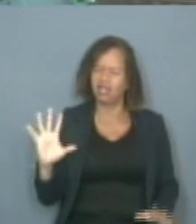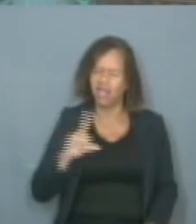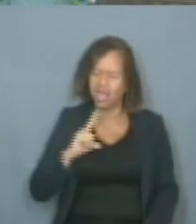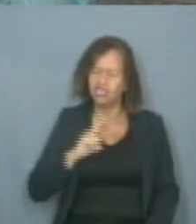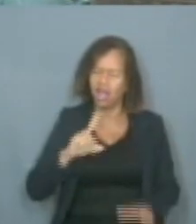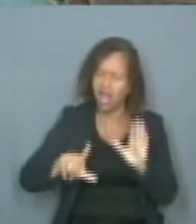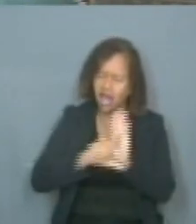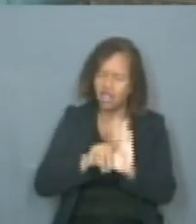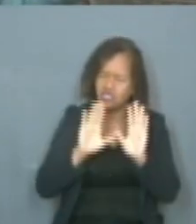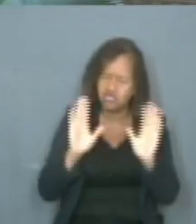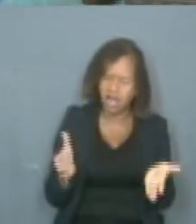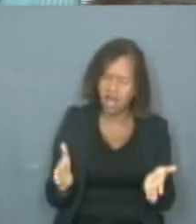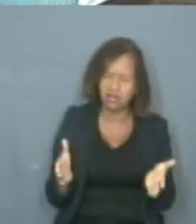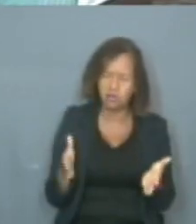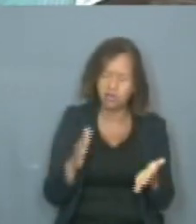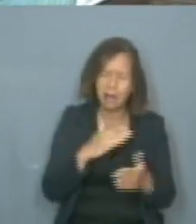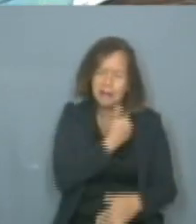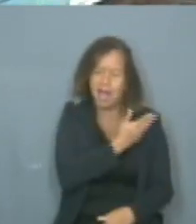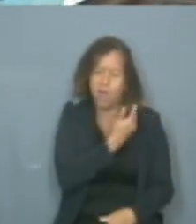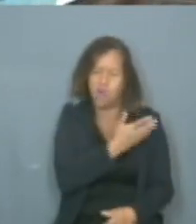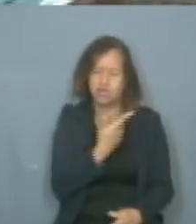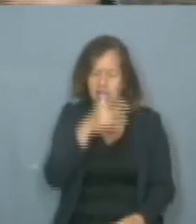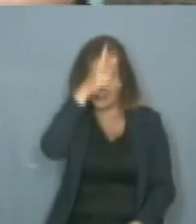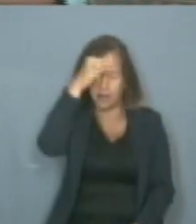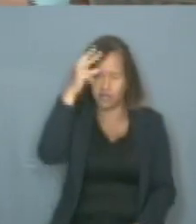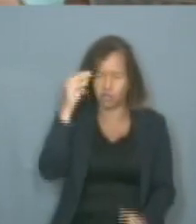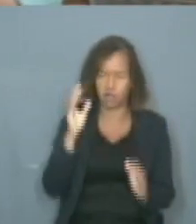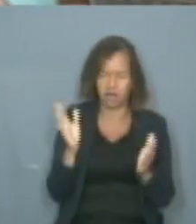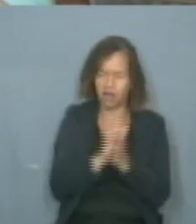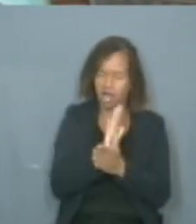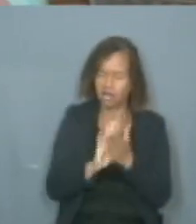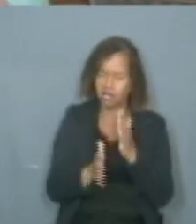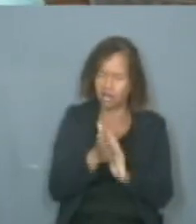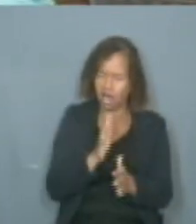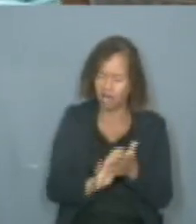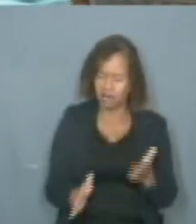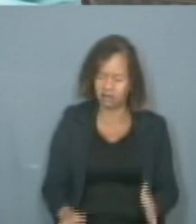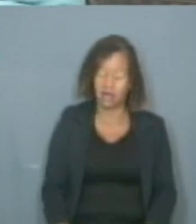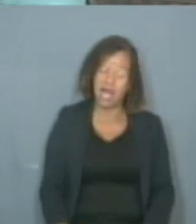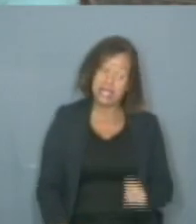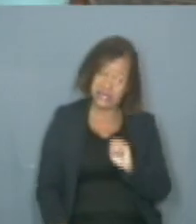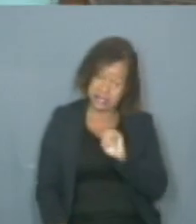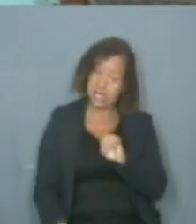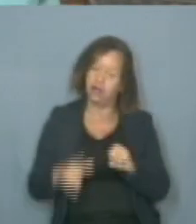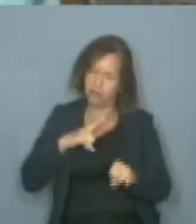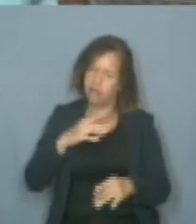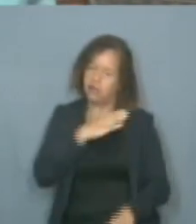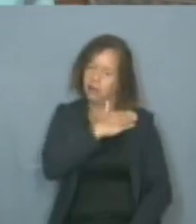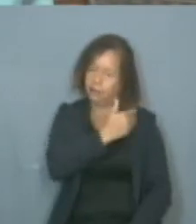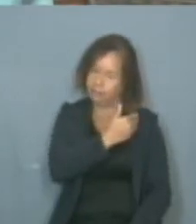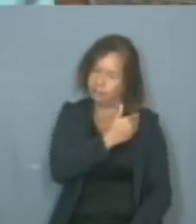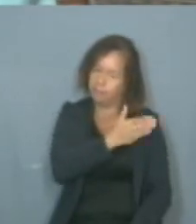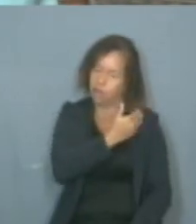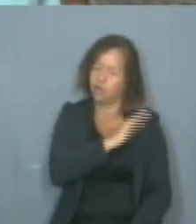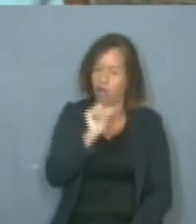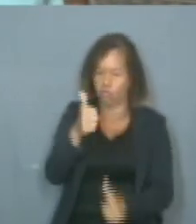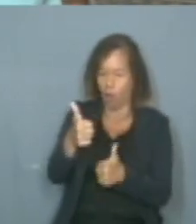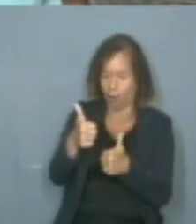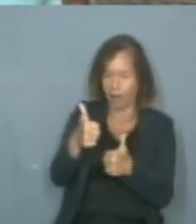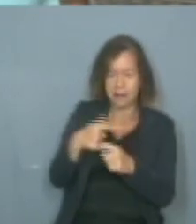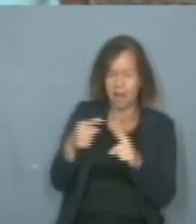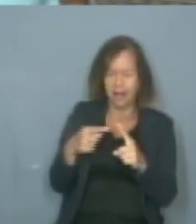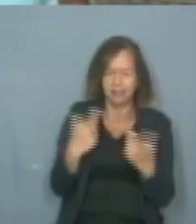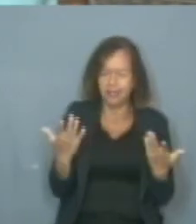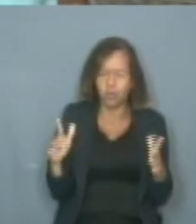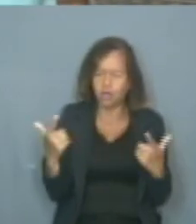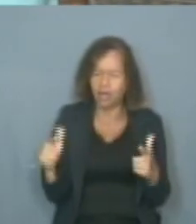é lei. Não existe preconceito por parte da prefeitura, porque eu acho que se tivesse, esse sim, deveria ser o tema que a gente deveria trazer para essa casa, porque nós estamos aqui